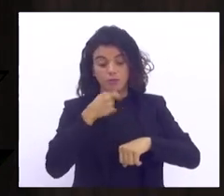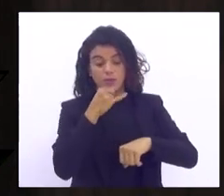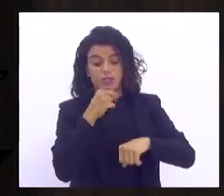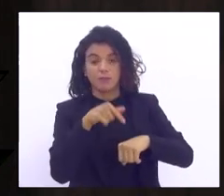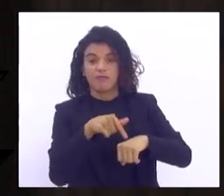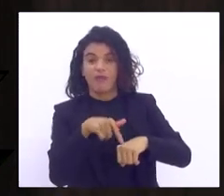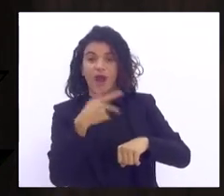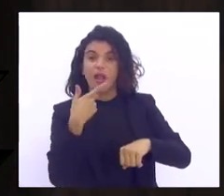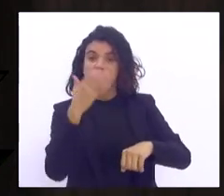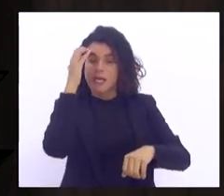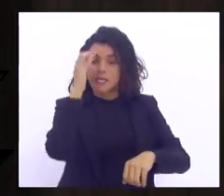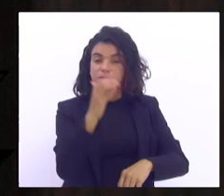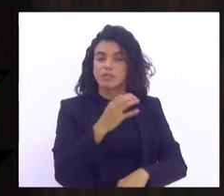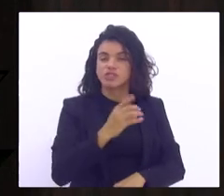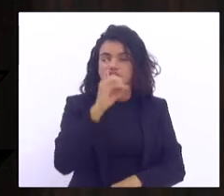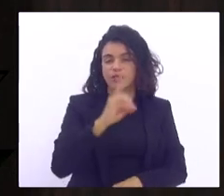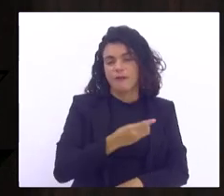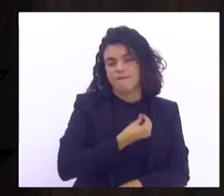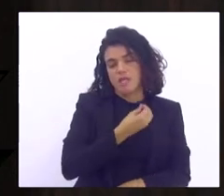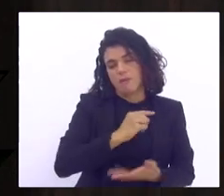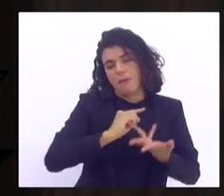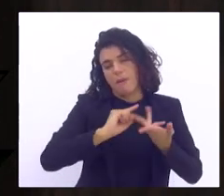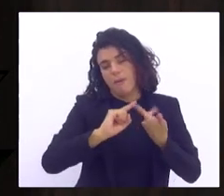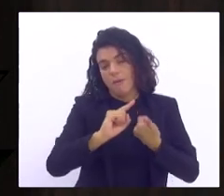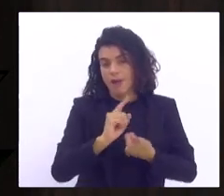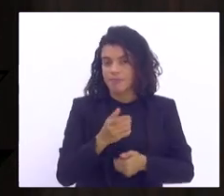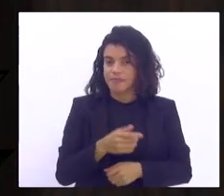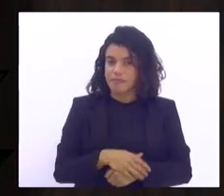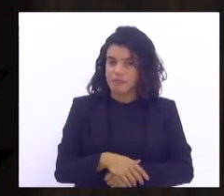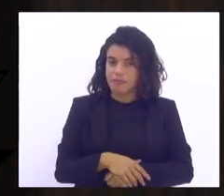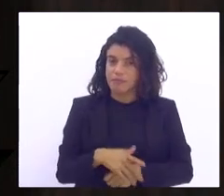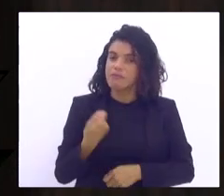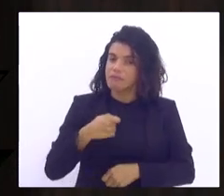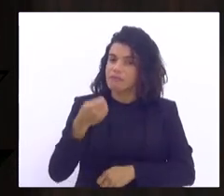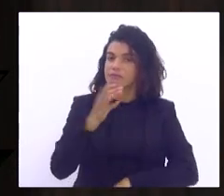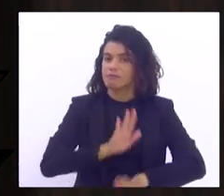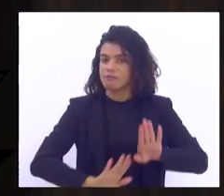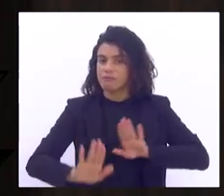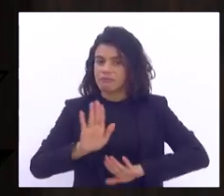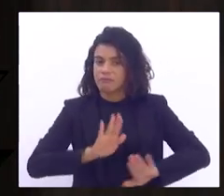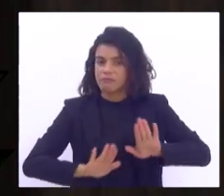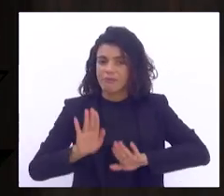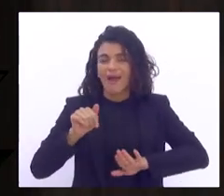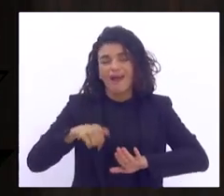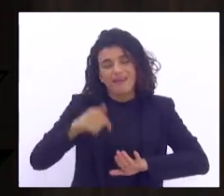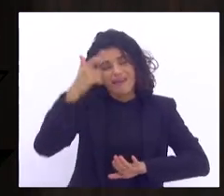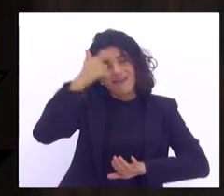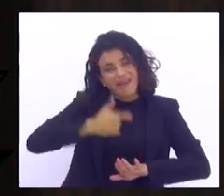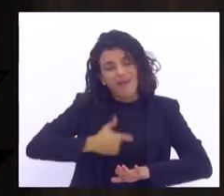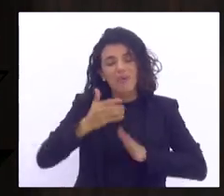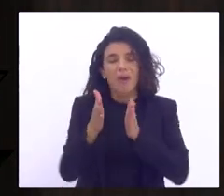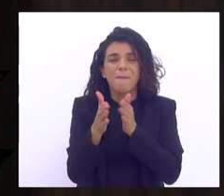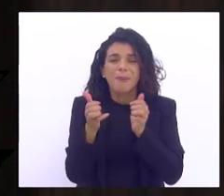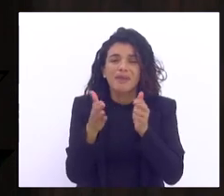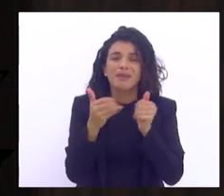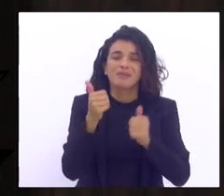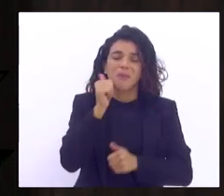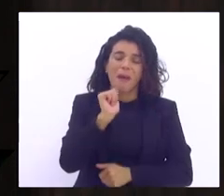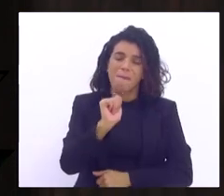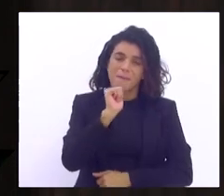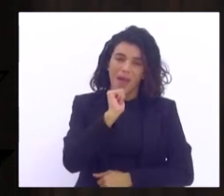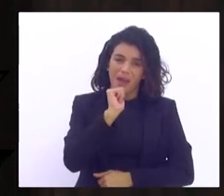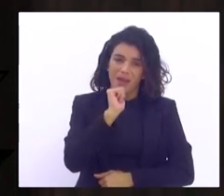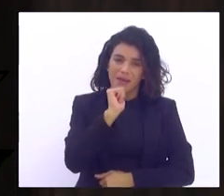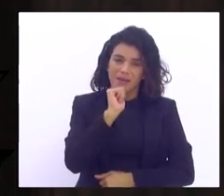da inviolabilidade do direito à vida e por aí vai. Então, nós temos que tomar cuidado. Mas aqui é um apelo de uma mulher, de uma mãe,